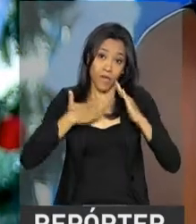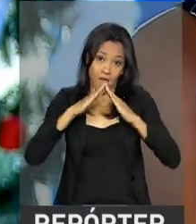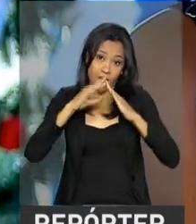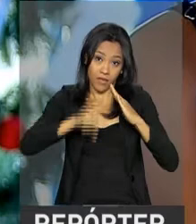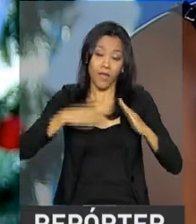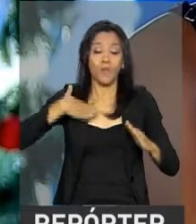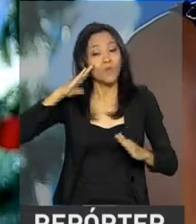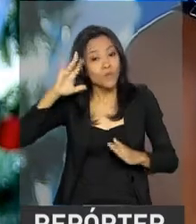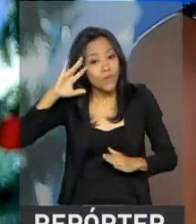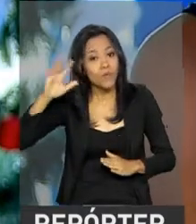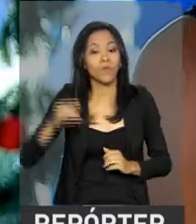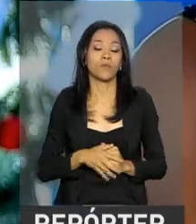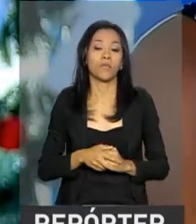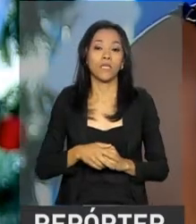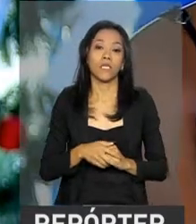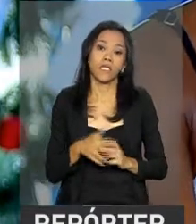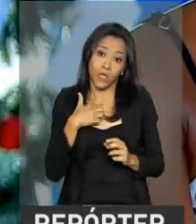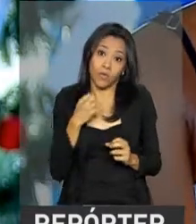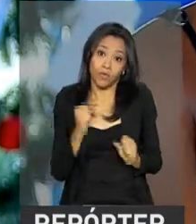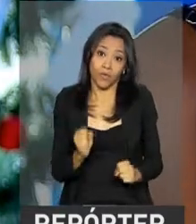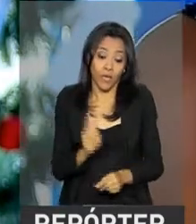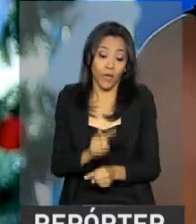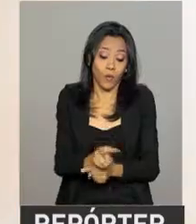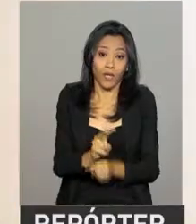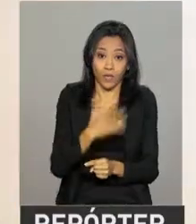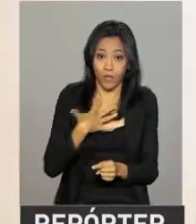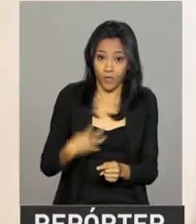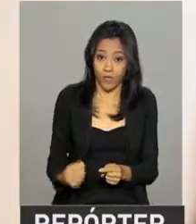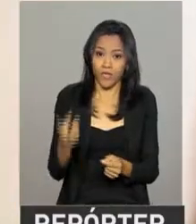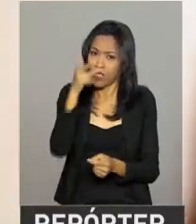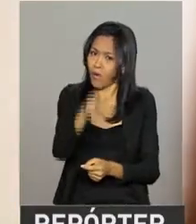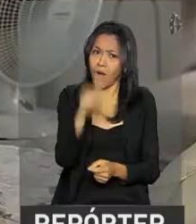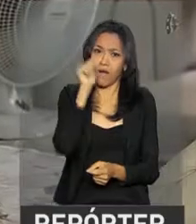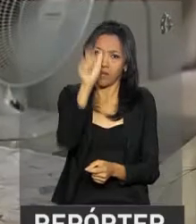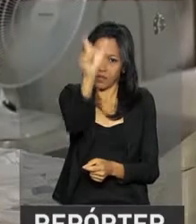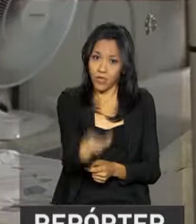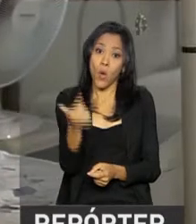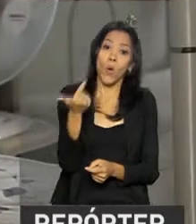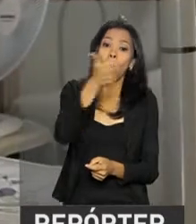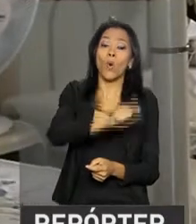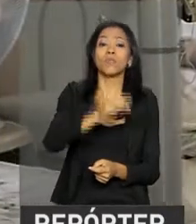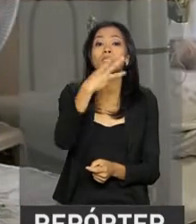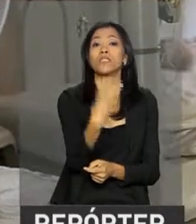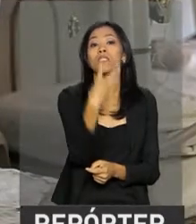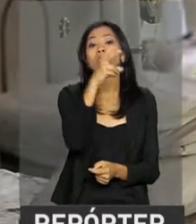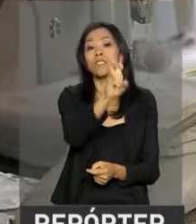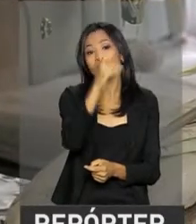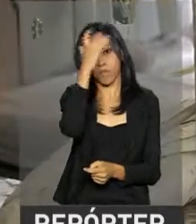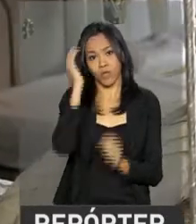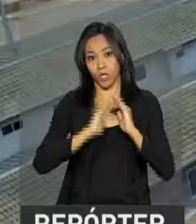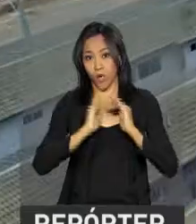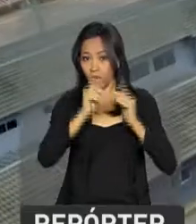o meu sonho, poder criar meus filhos de volta. Assim como Jéssica, outras 35 pessoas que viviam